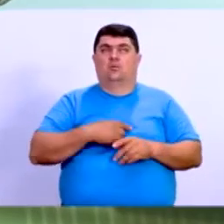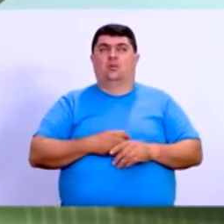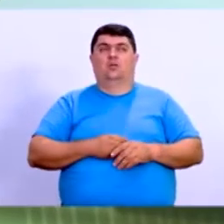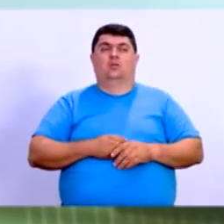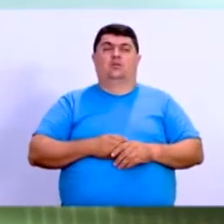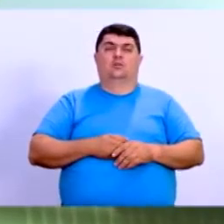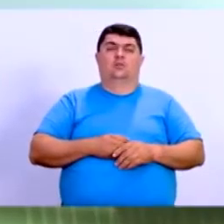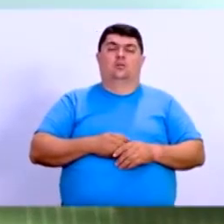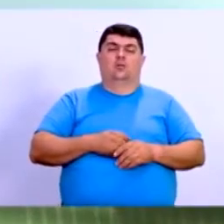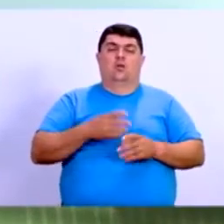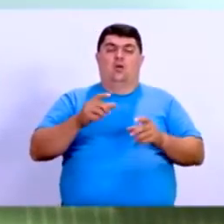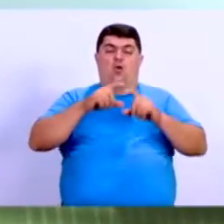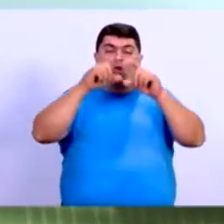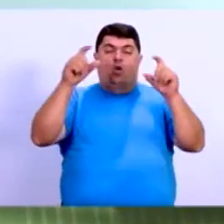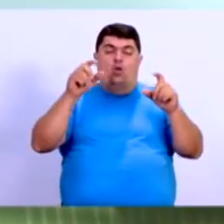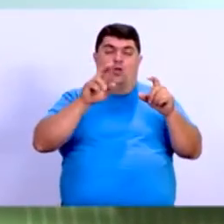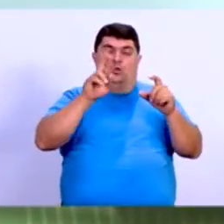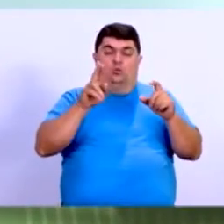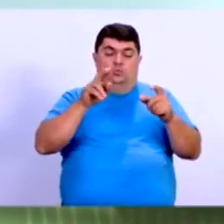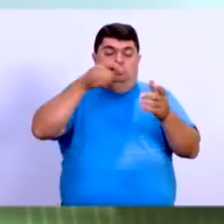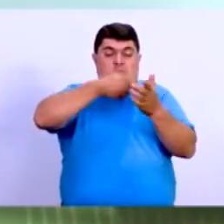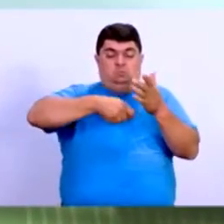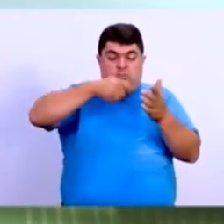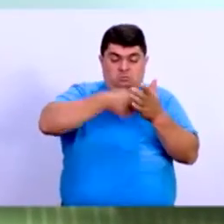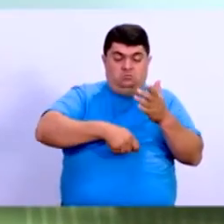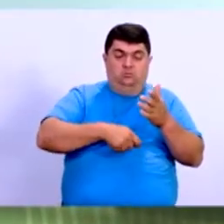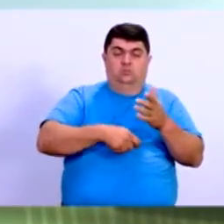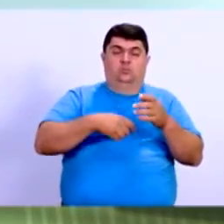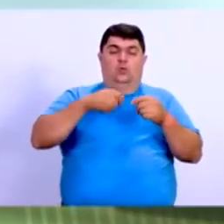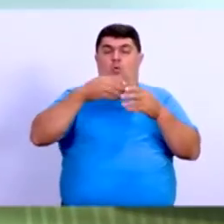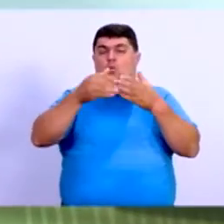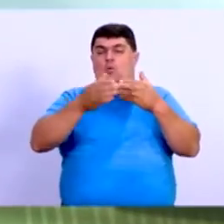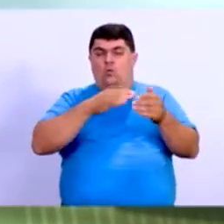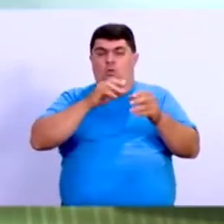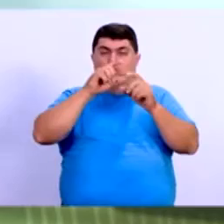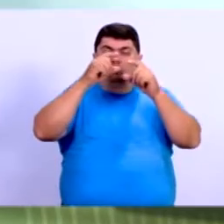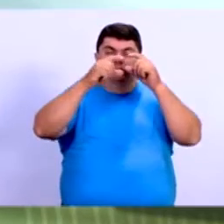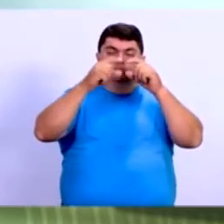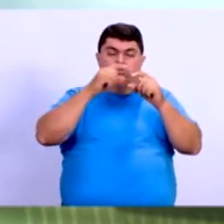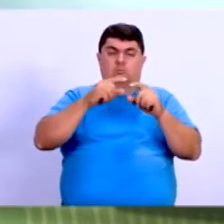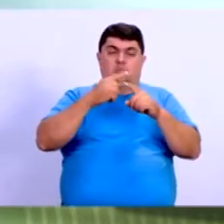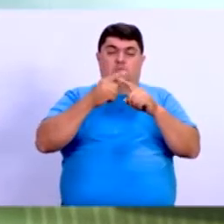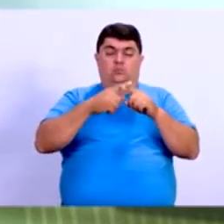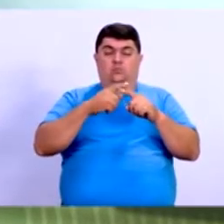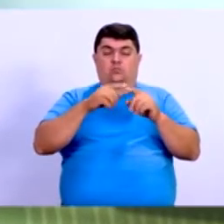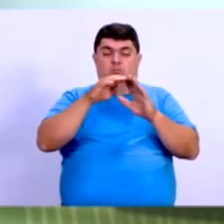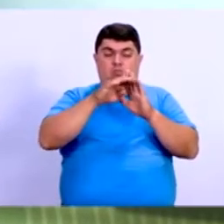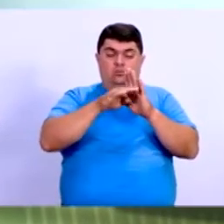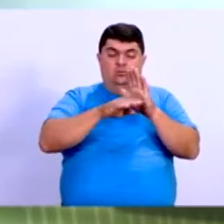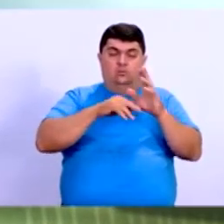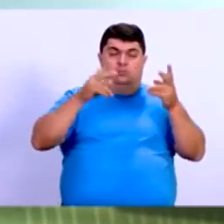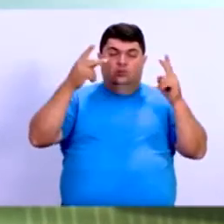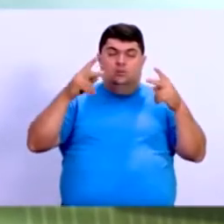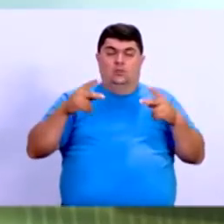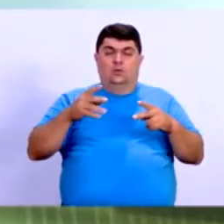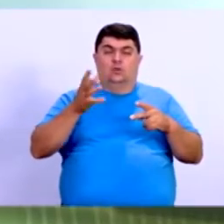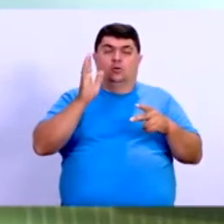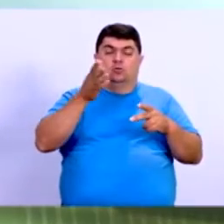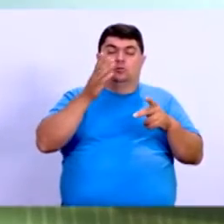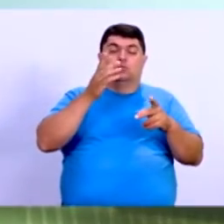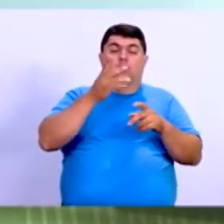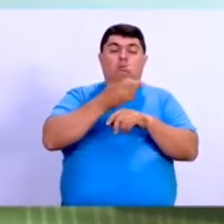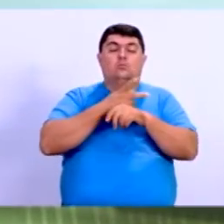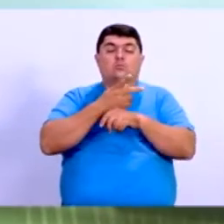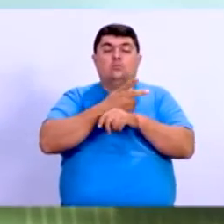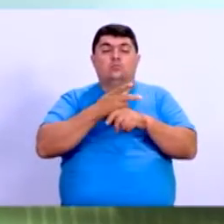campo obrigatório não foi preenchido, entendeu? Por quê? Porque a tua programação verificou quais são os campos obrigatórios